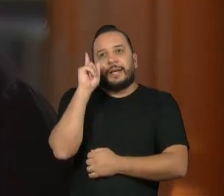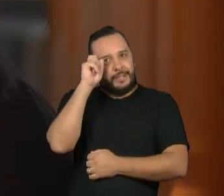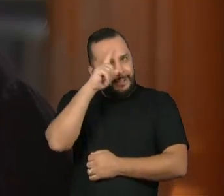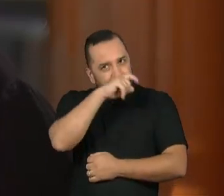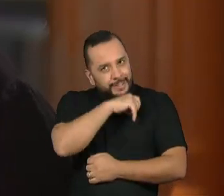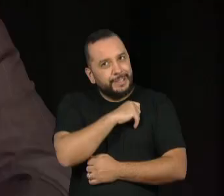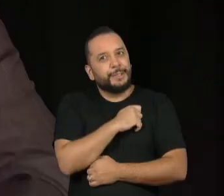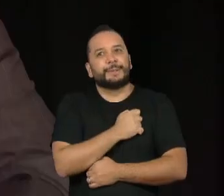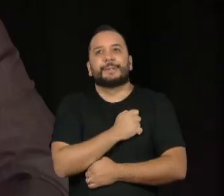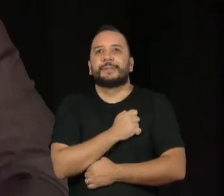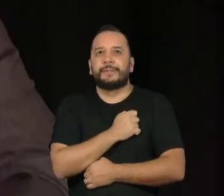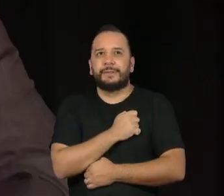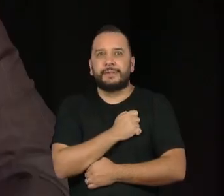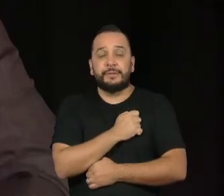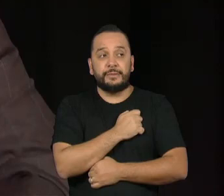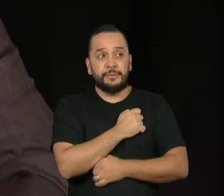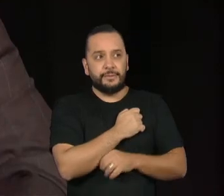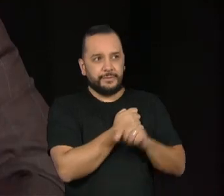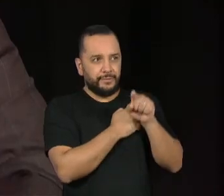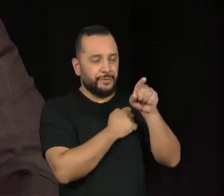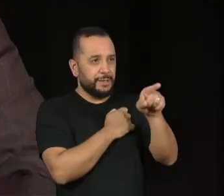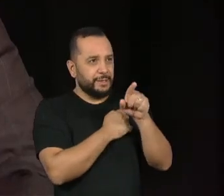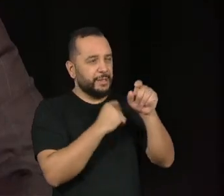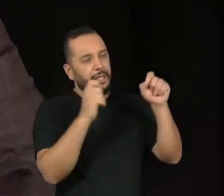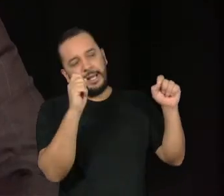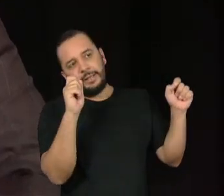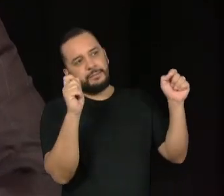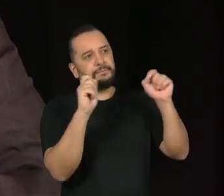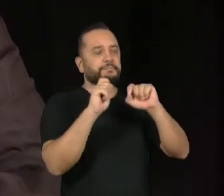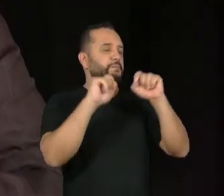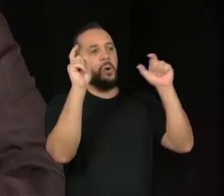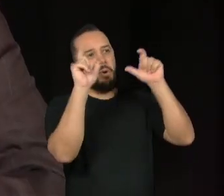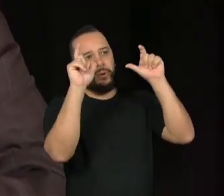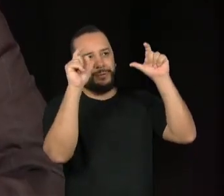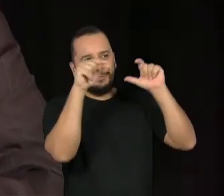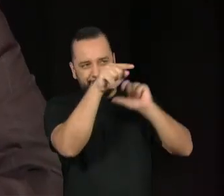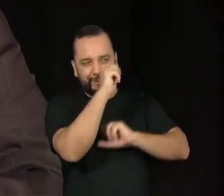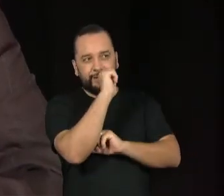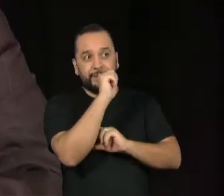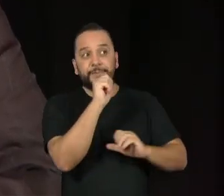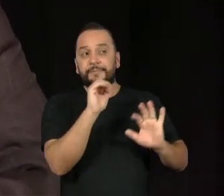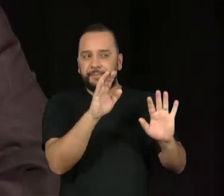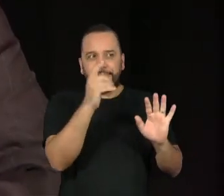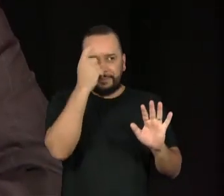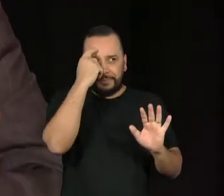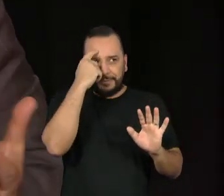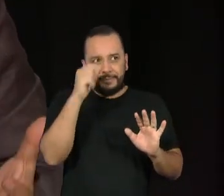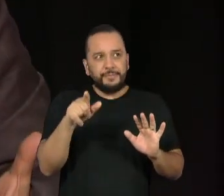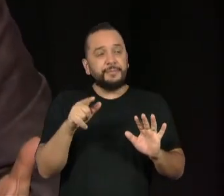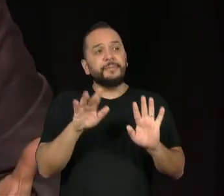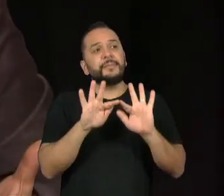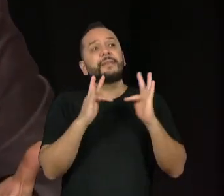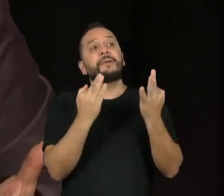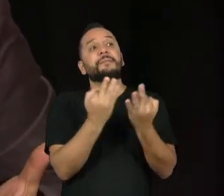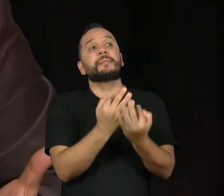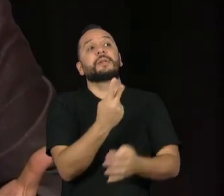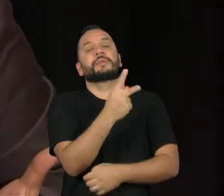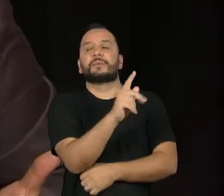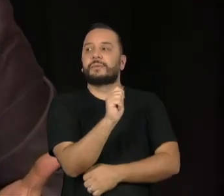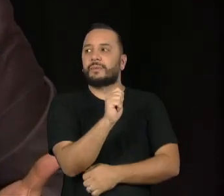difícil não perder ambos iam figura surpreendente porque fui criada num ambiente absolutamente